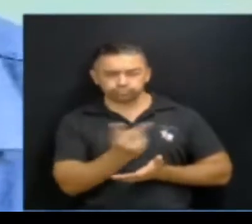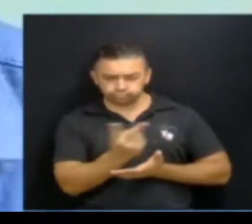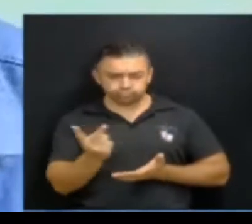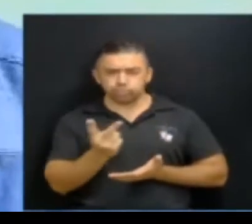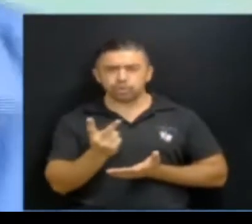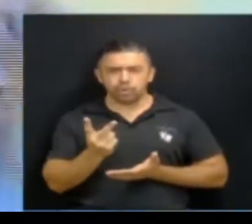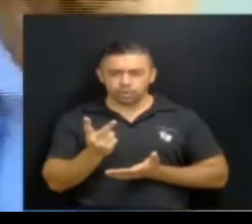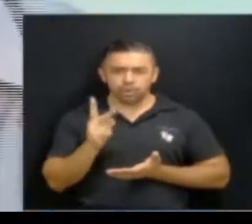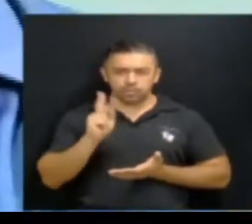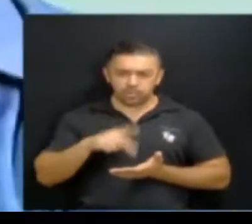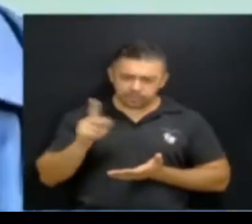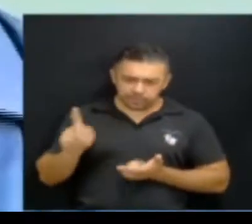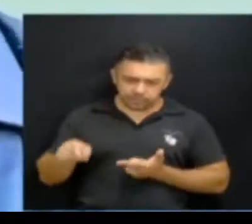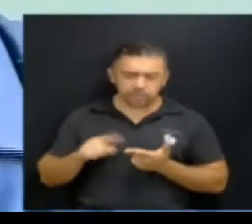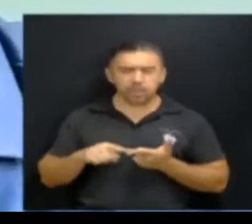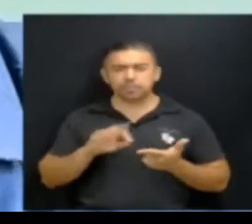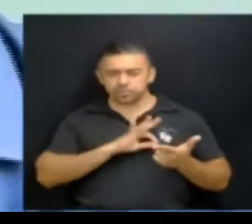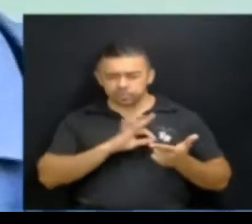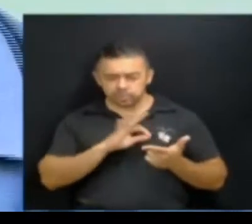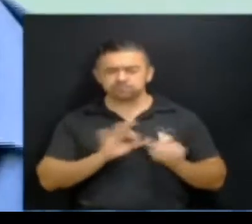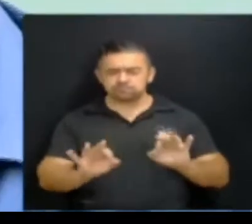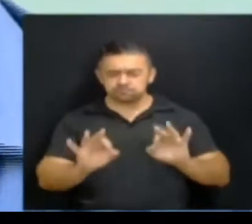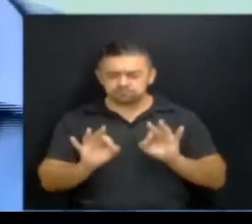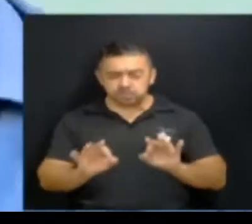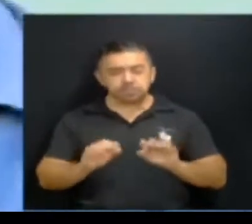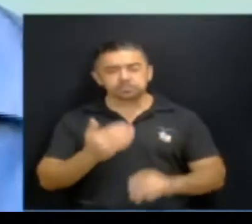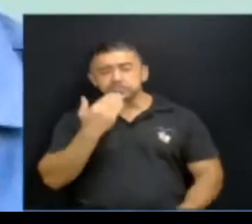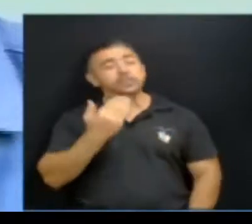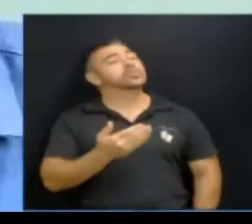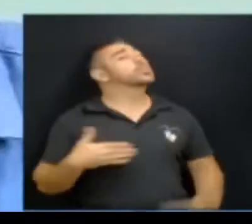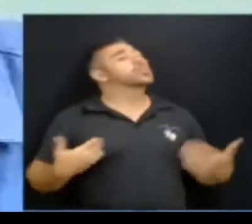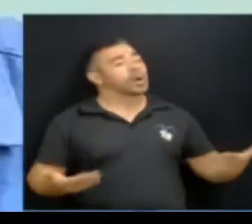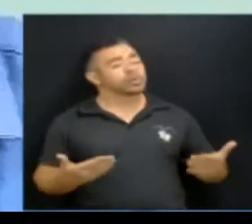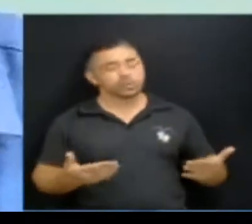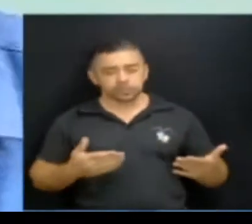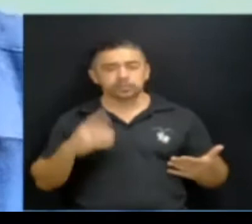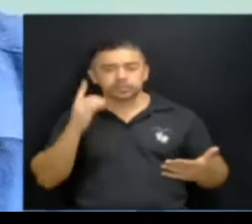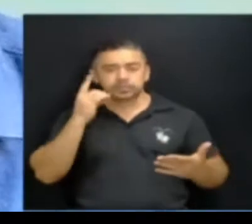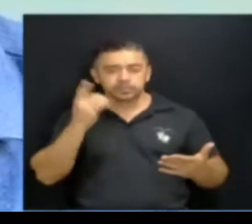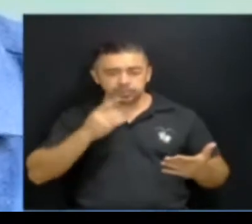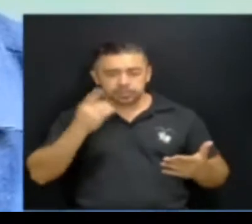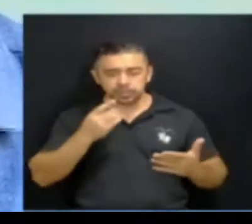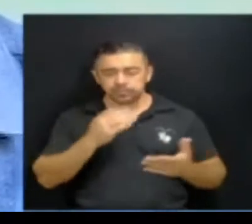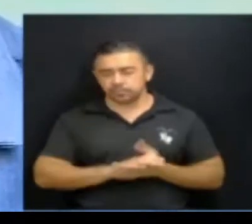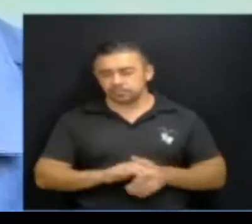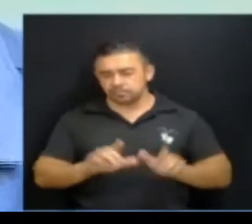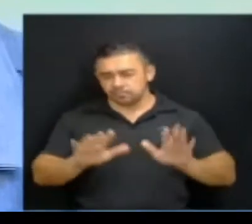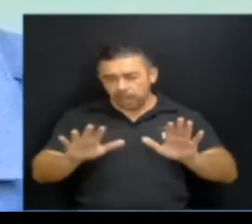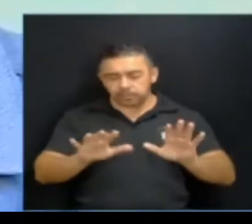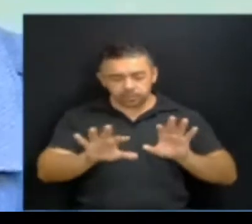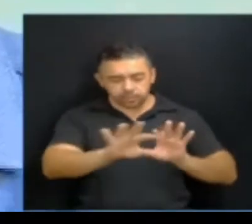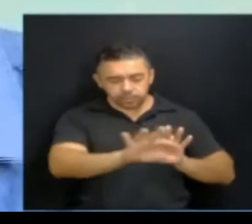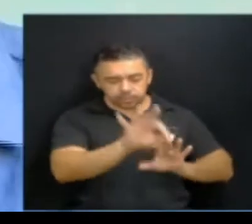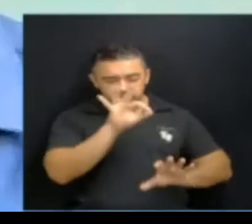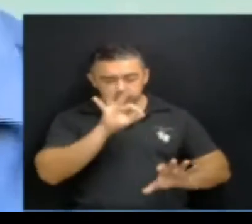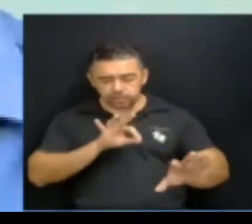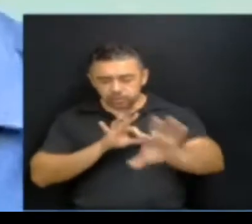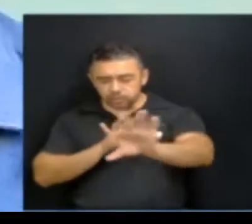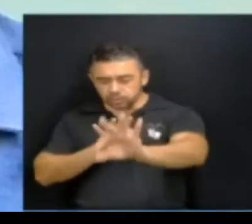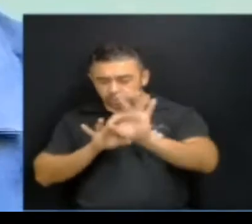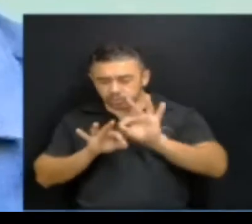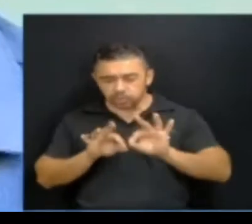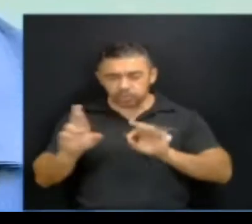mandem mensagem para os deputados, cobrando uma posição, falando o que eles pensam. Mas eu separei aqui alguns retornos que eu